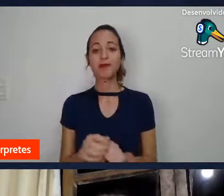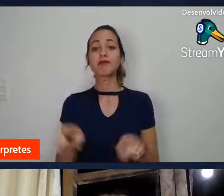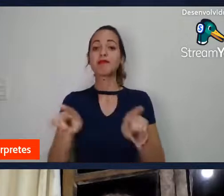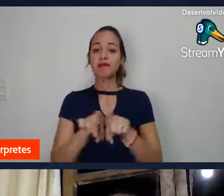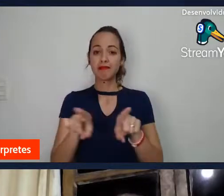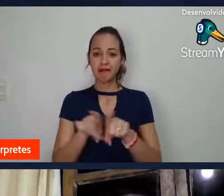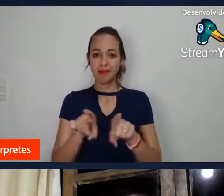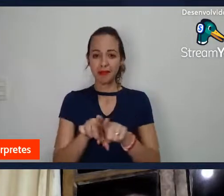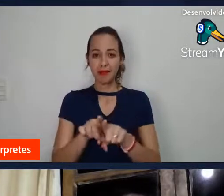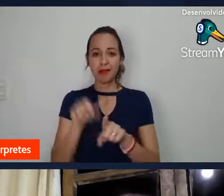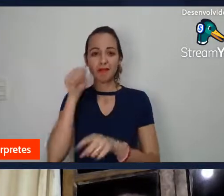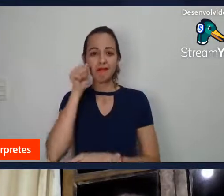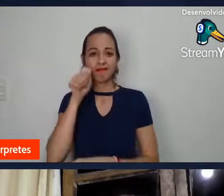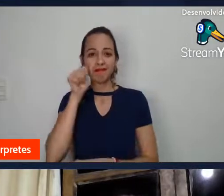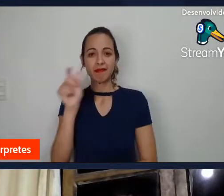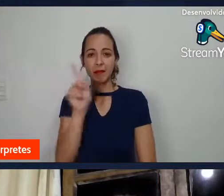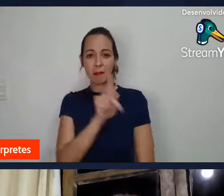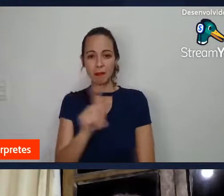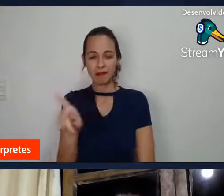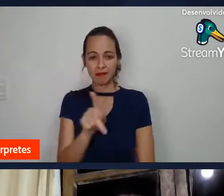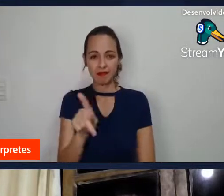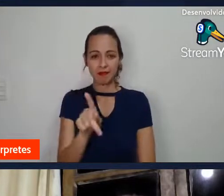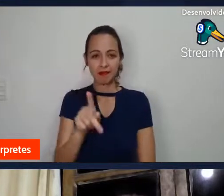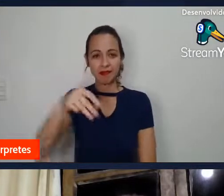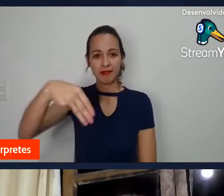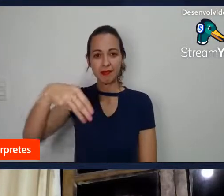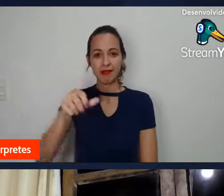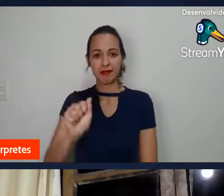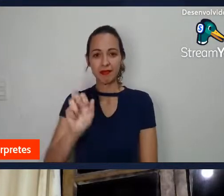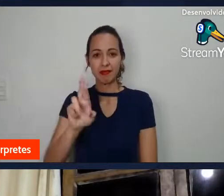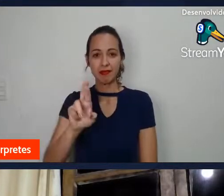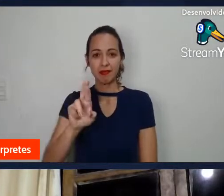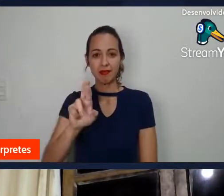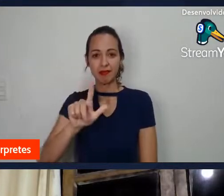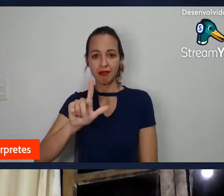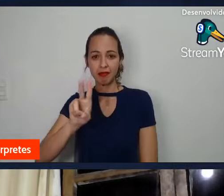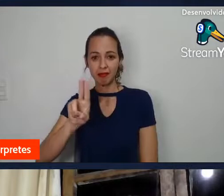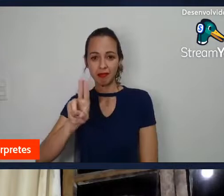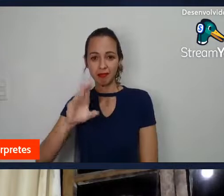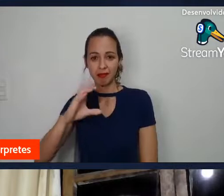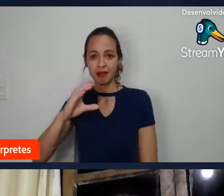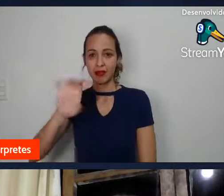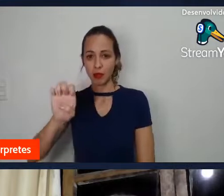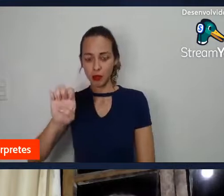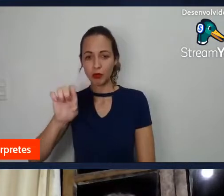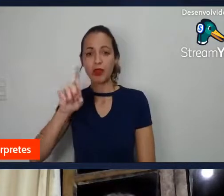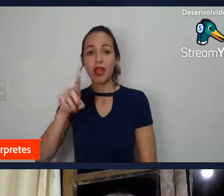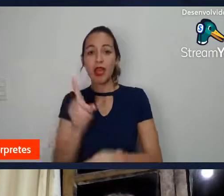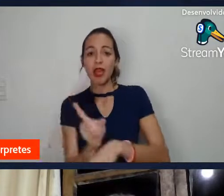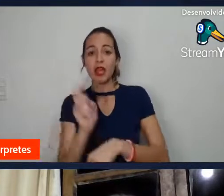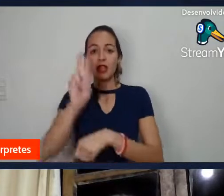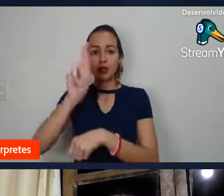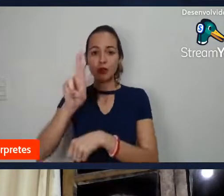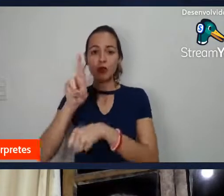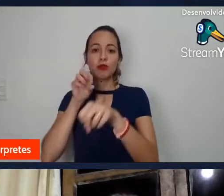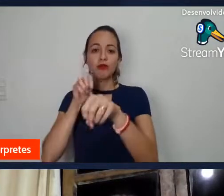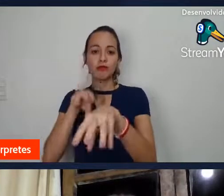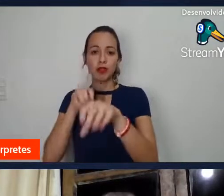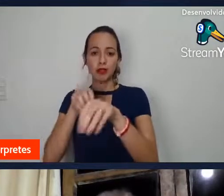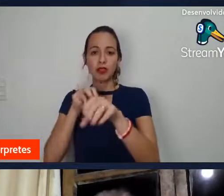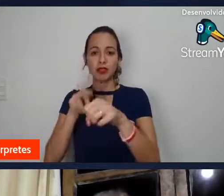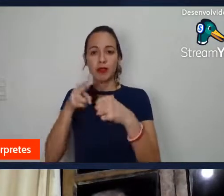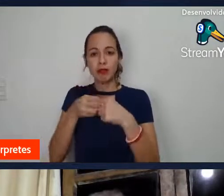também estamos com a professora Marluce Leila Simões Lopes, que é doutora em Educação pela Universidade